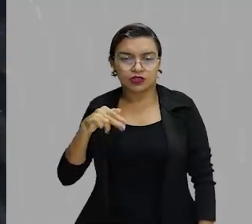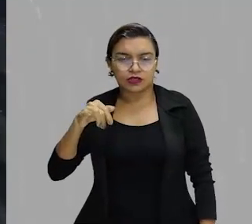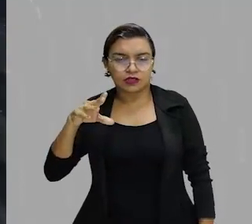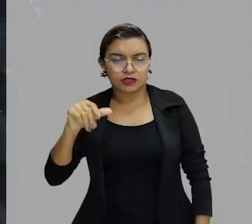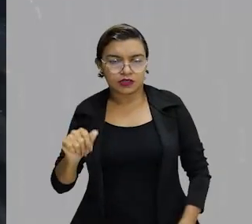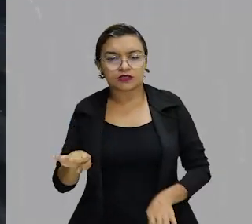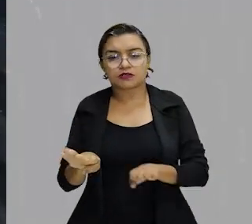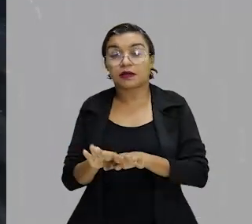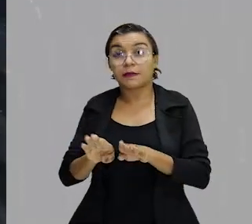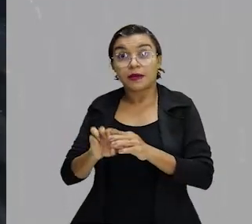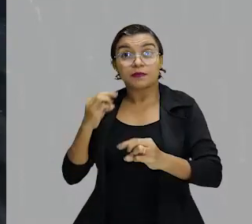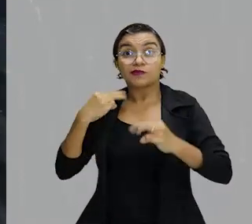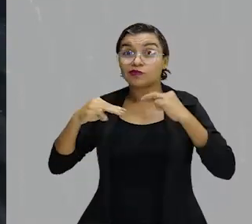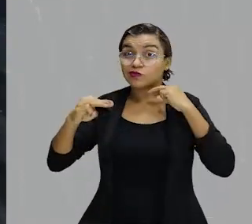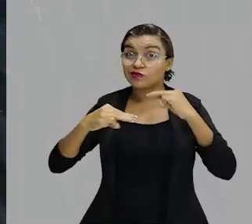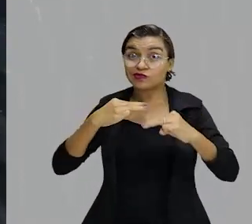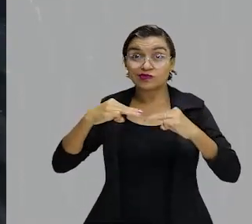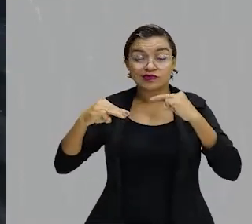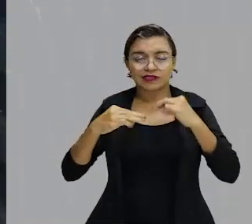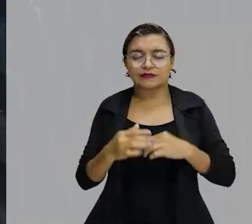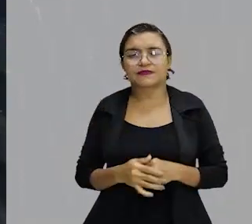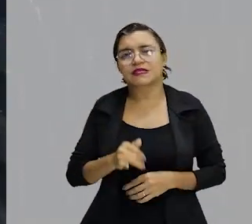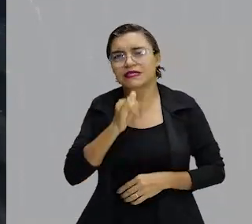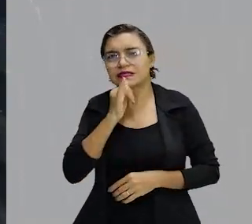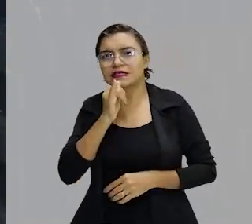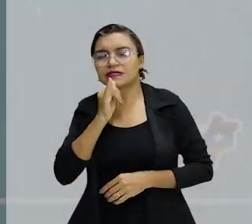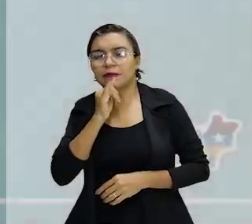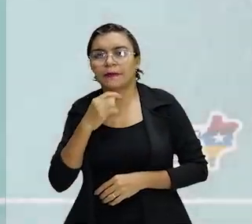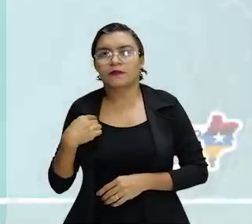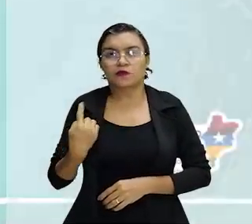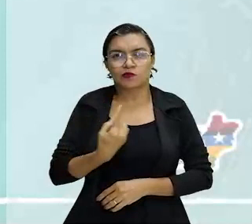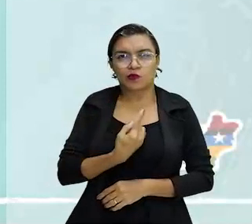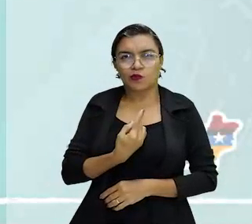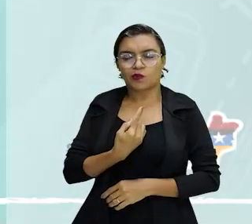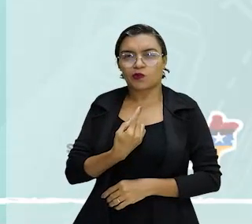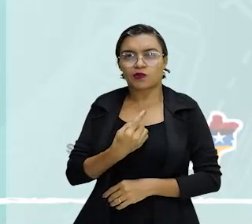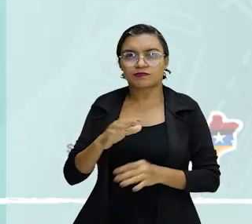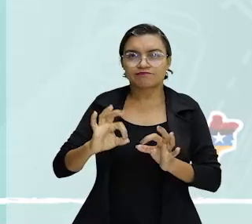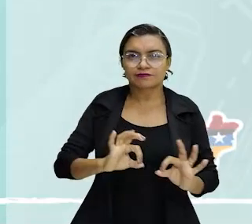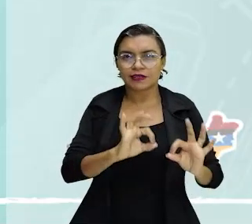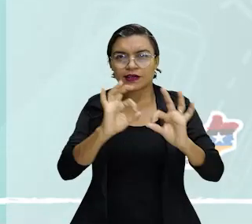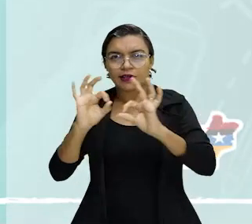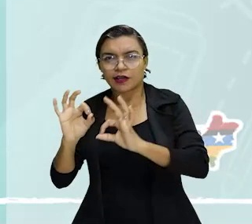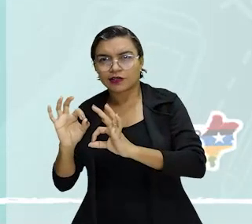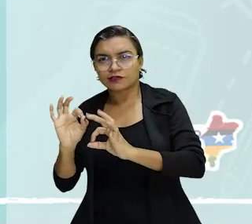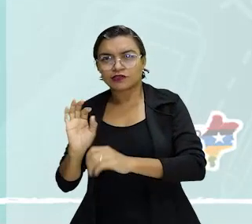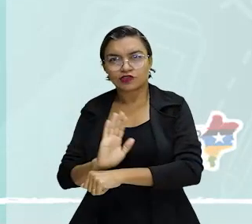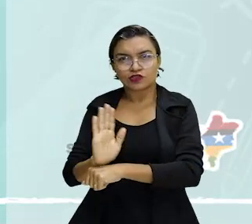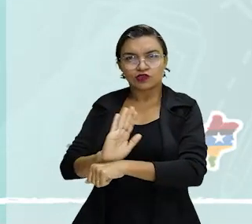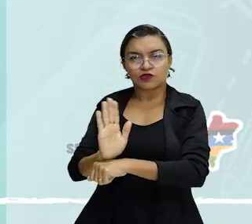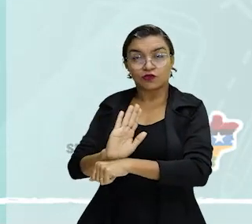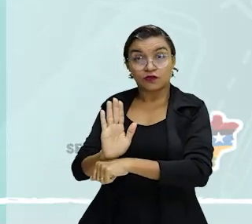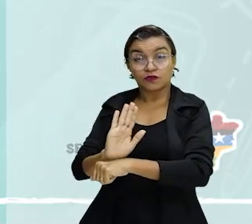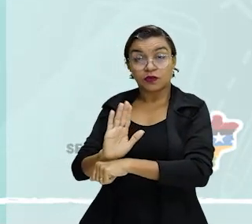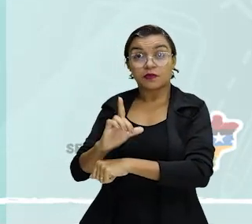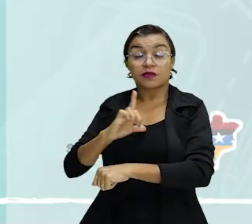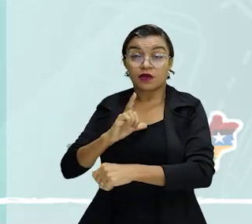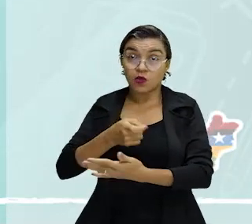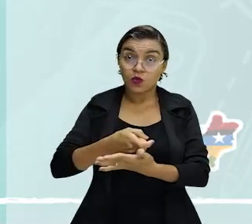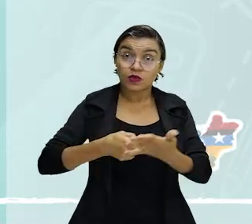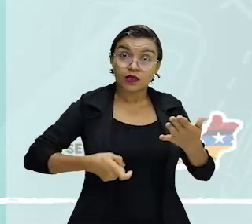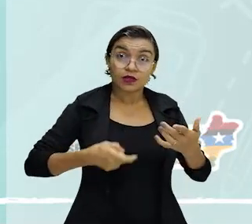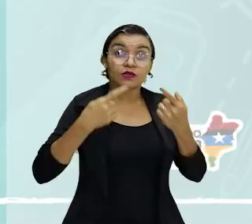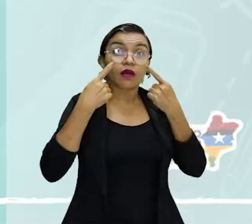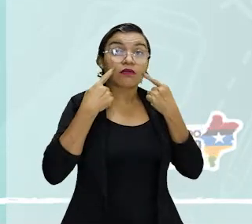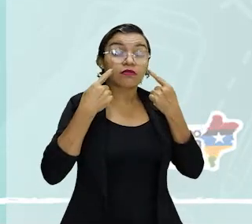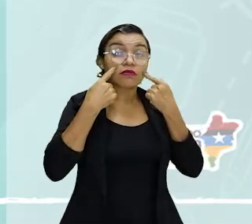os musicais. Tá bom? Então, quando a gente assiste um filme, por exemplo, isso é baseado em um texto dramático, porque você tem